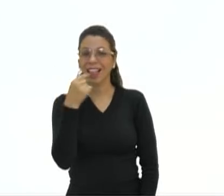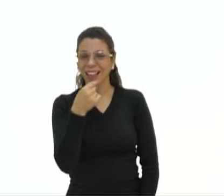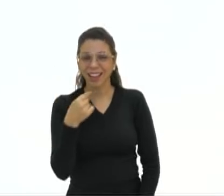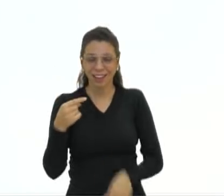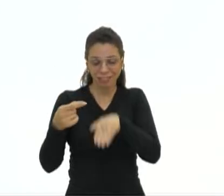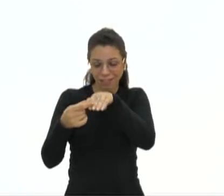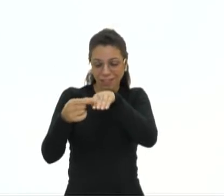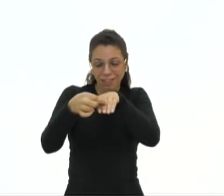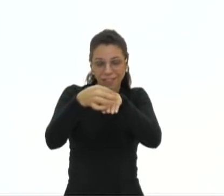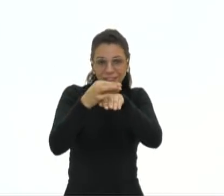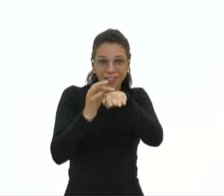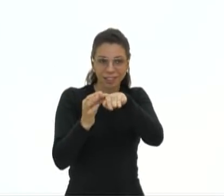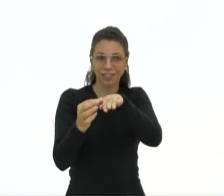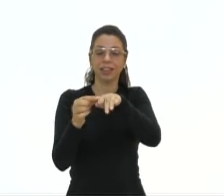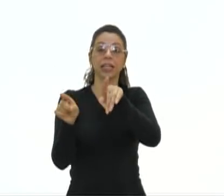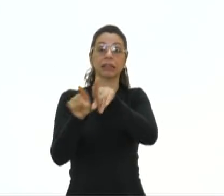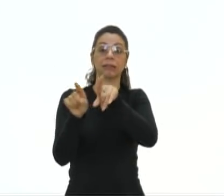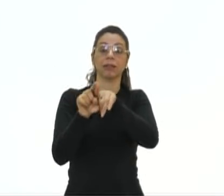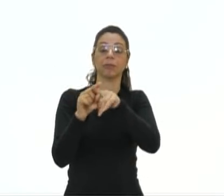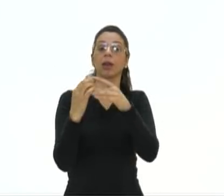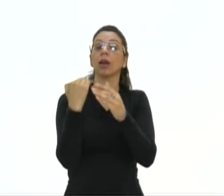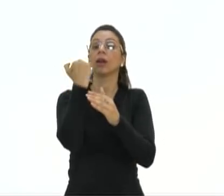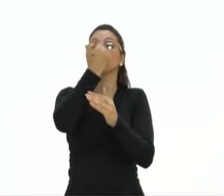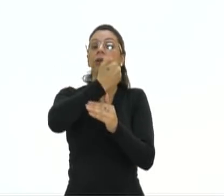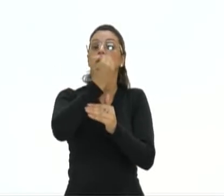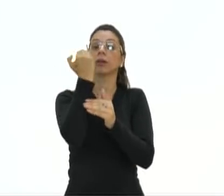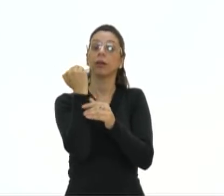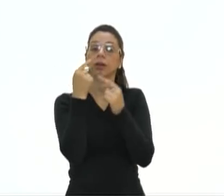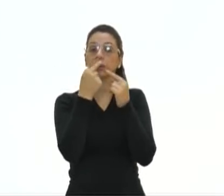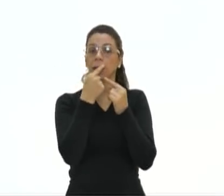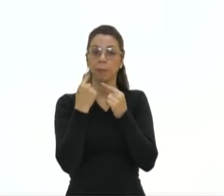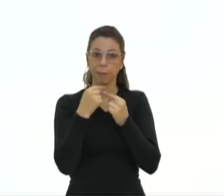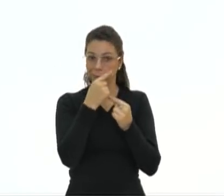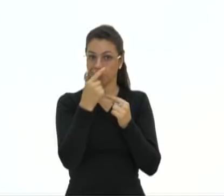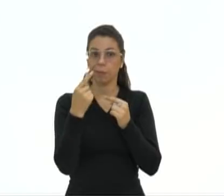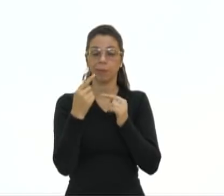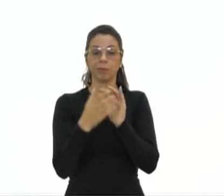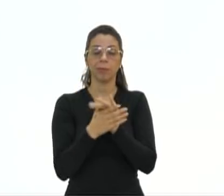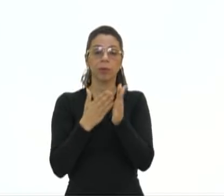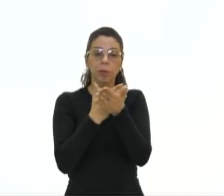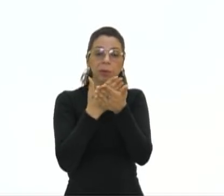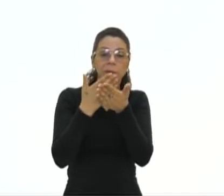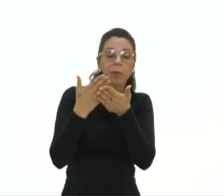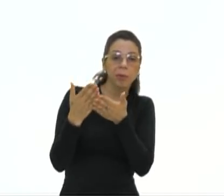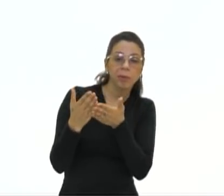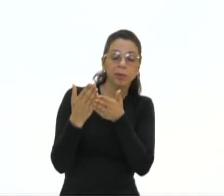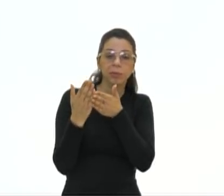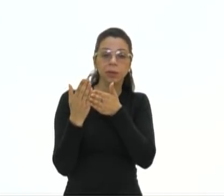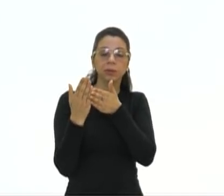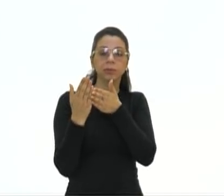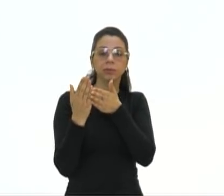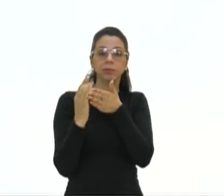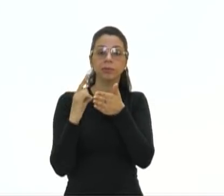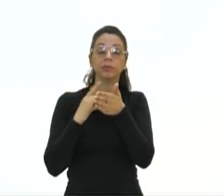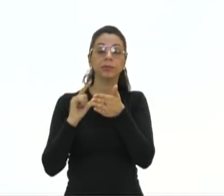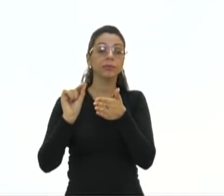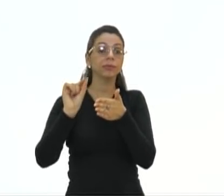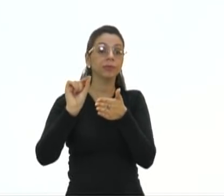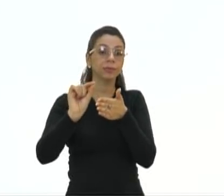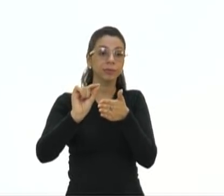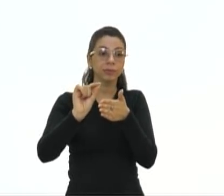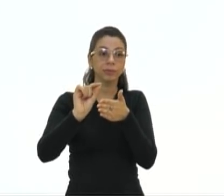e outras regiões internas da nossa boca e no início do nosso sistema digestório, nós temos o que a gente chama